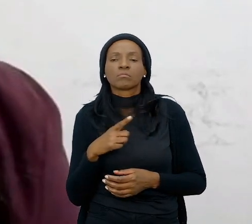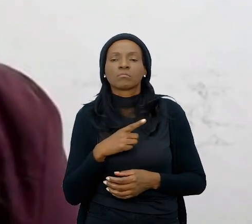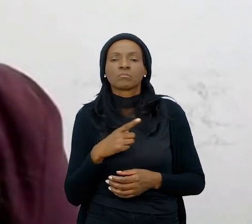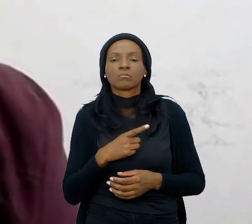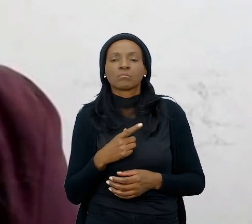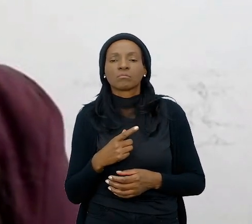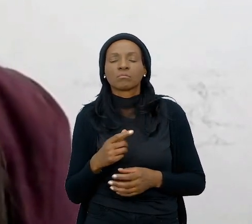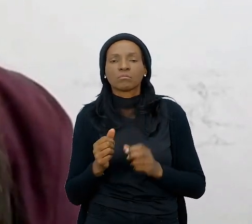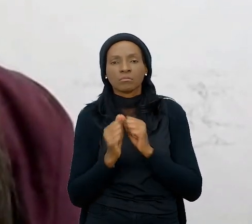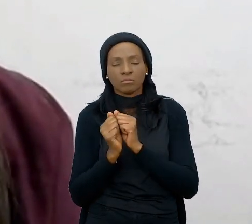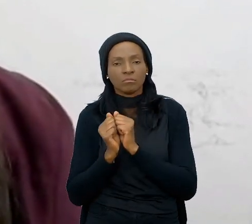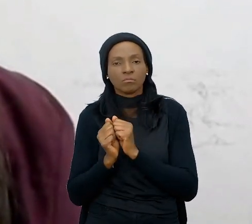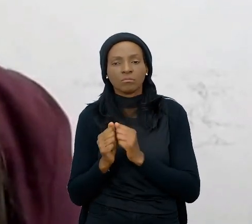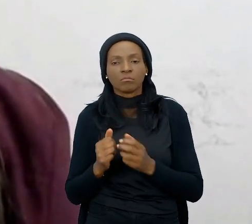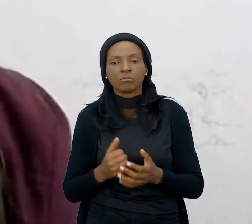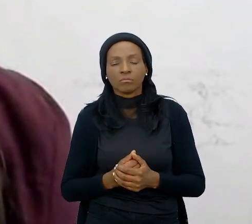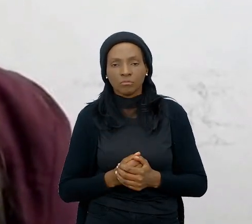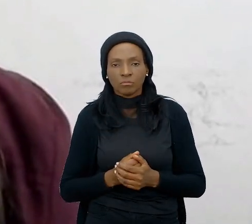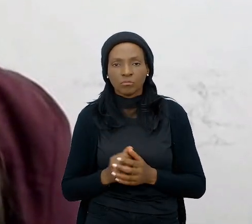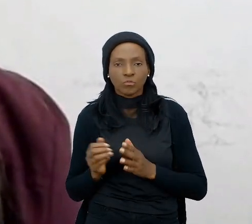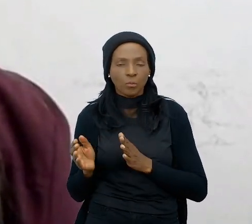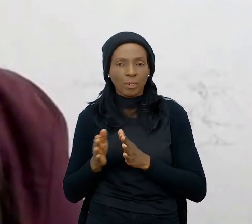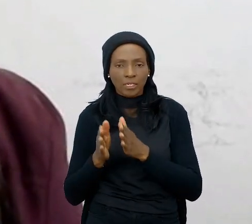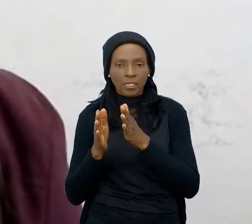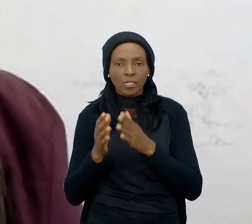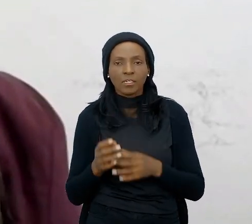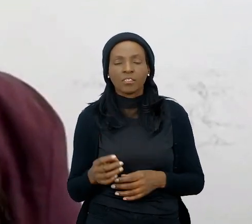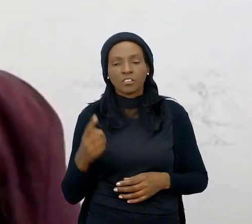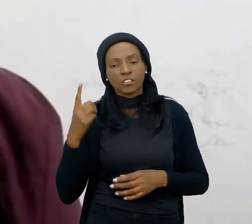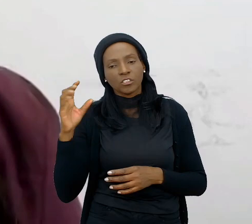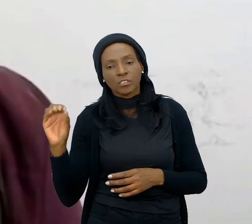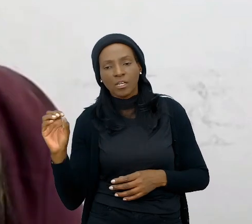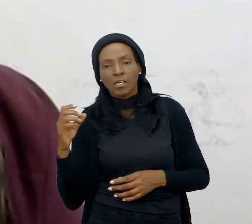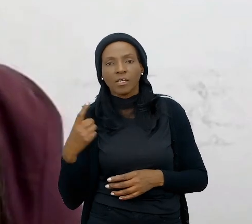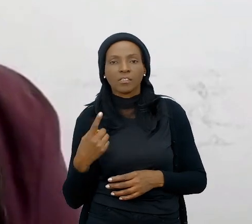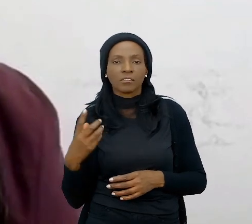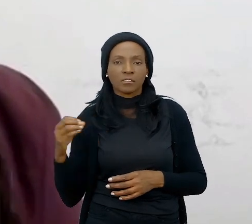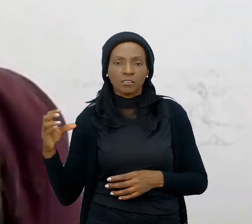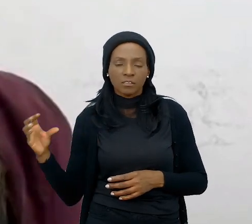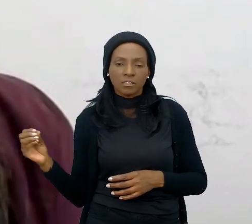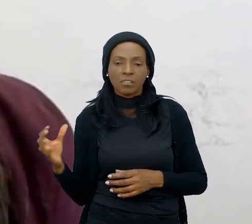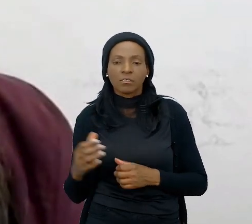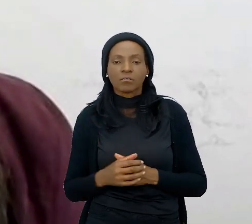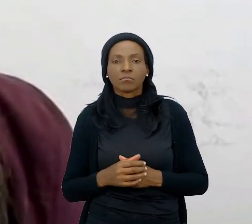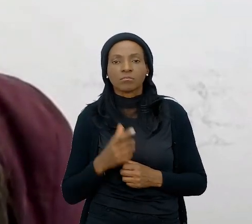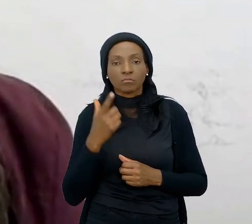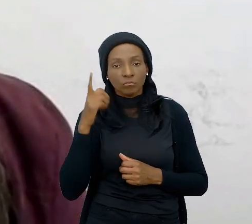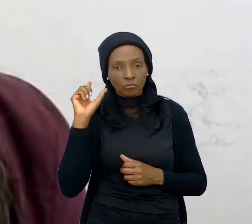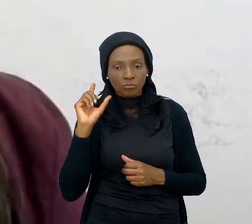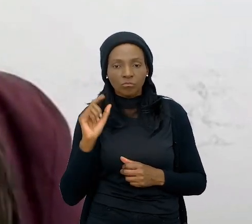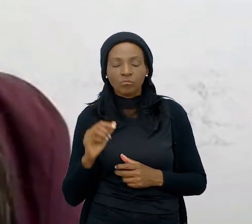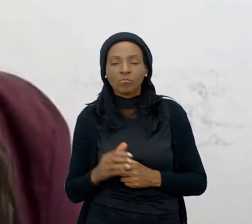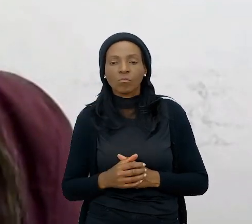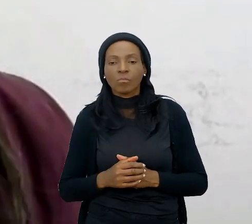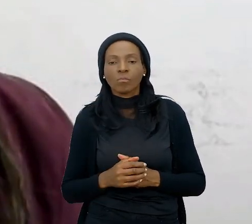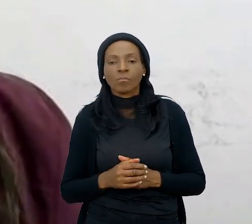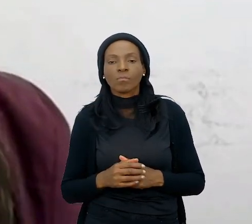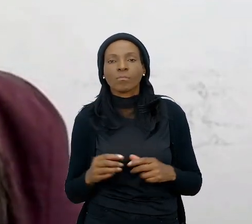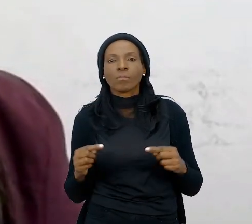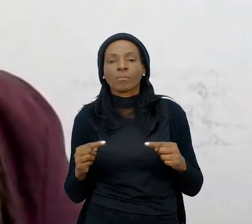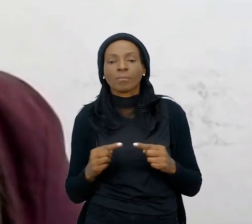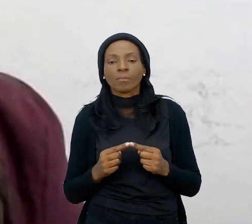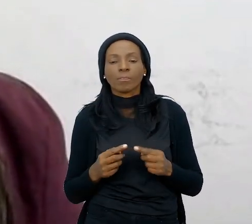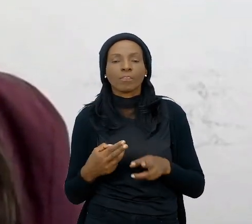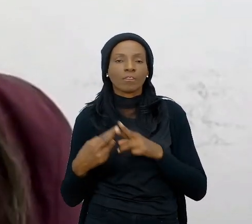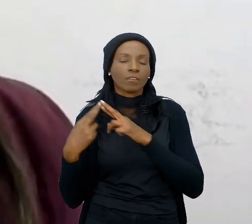para além, né? Dessas dezenas e centenas cheias. Um outro aspecto é o papel